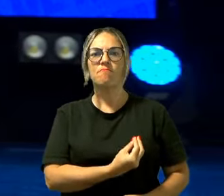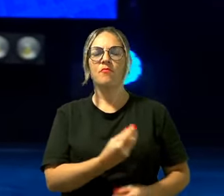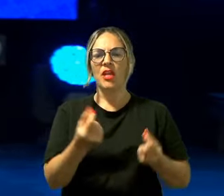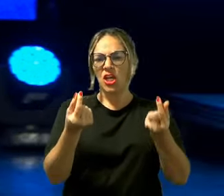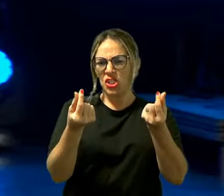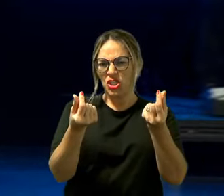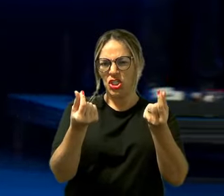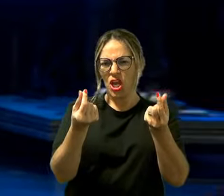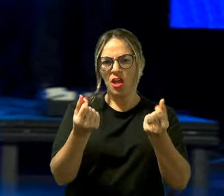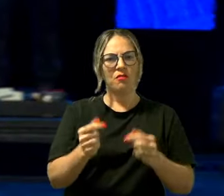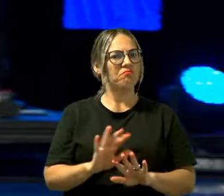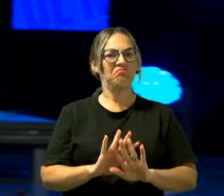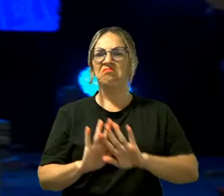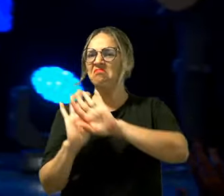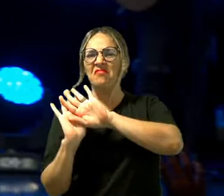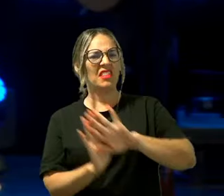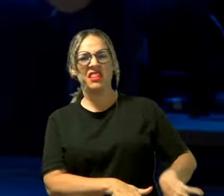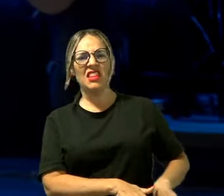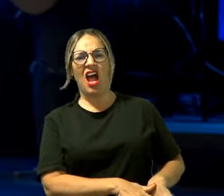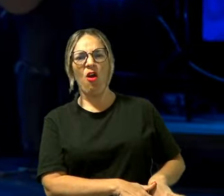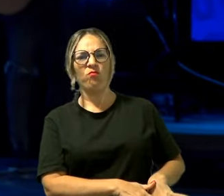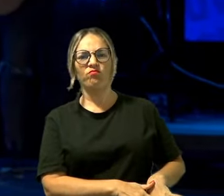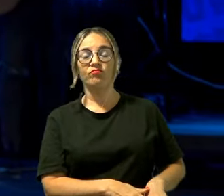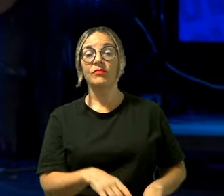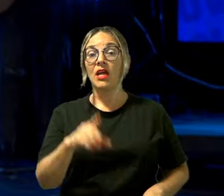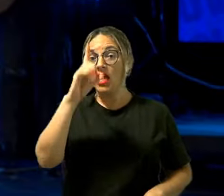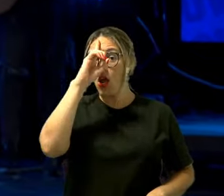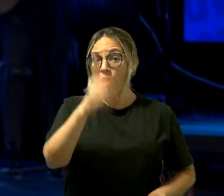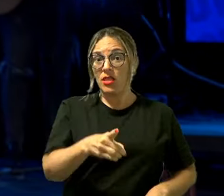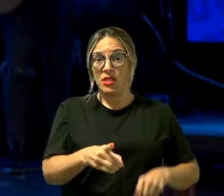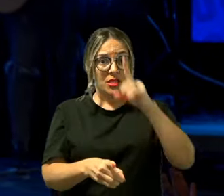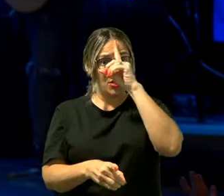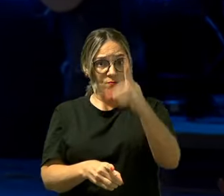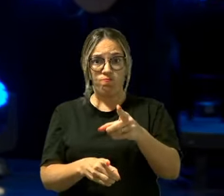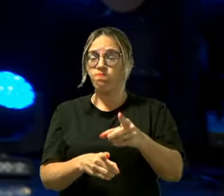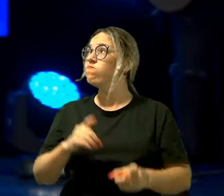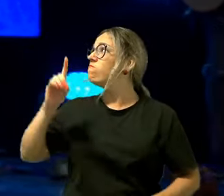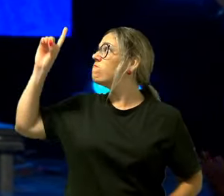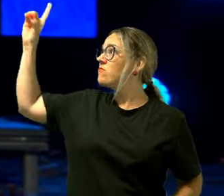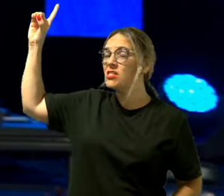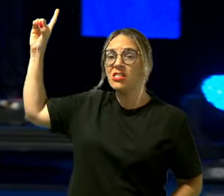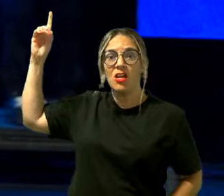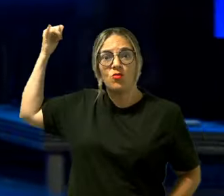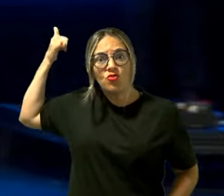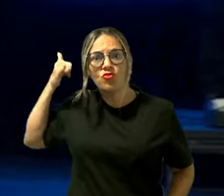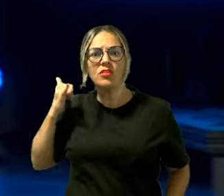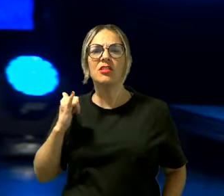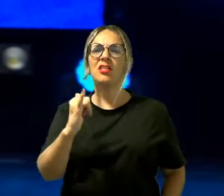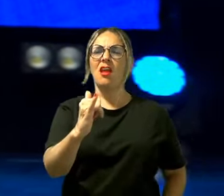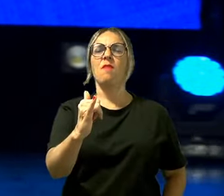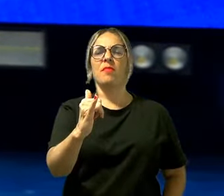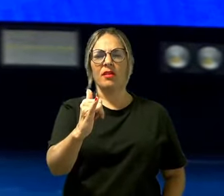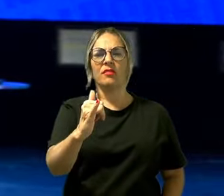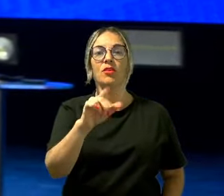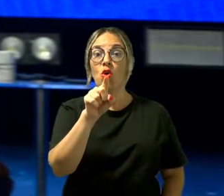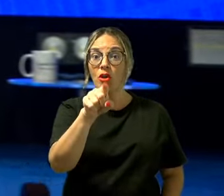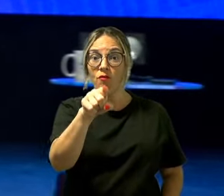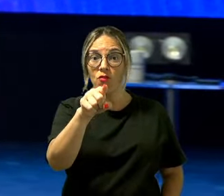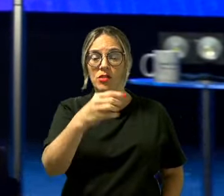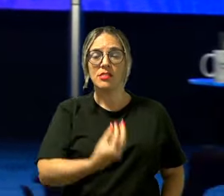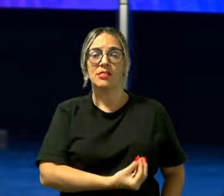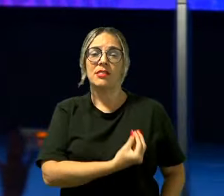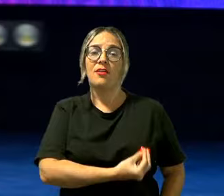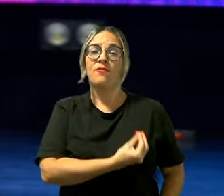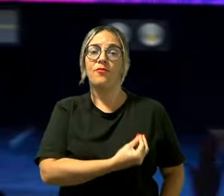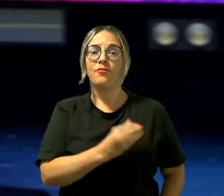economistas, por melhores que eles sejam. Quem determina aquilo que você vai viver é o próprio Deus, é o próprio